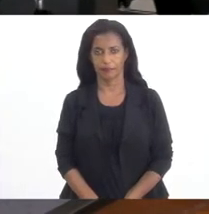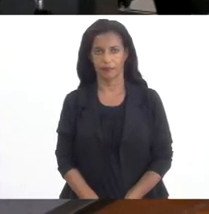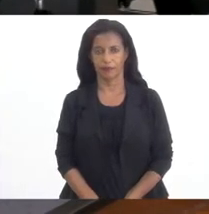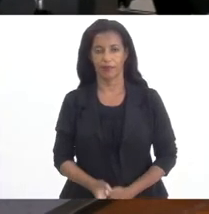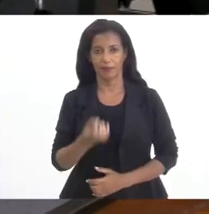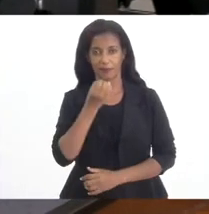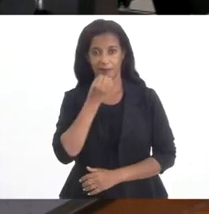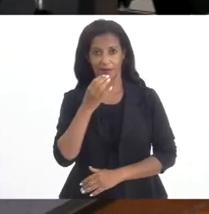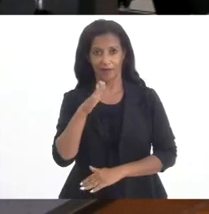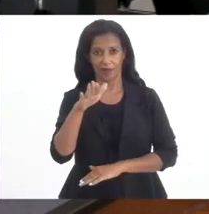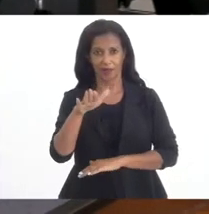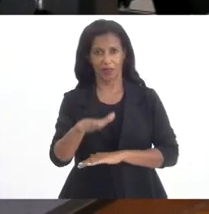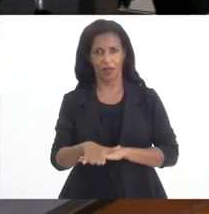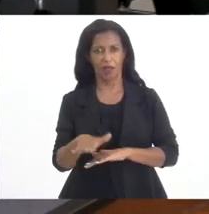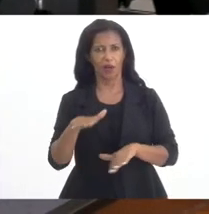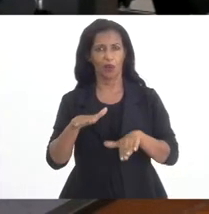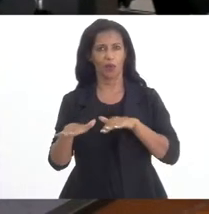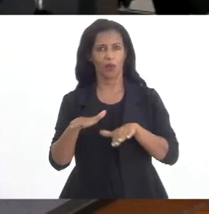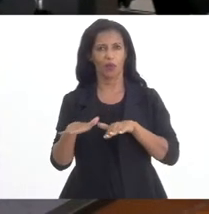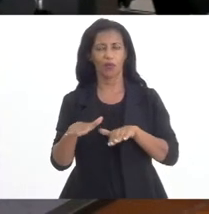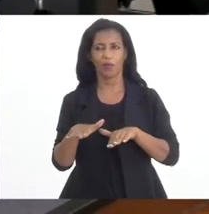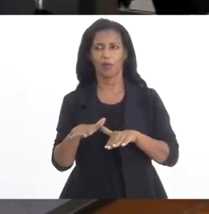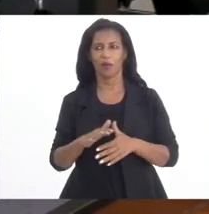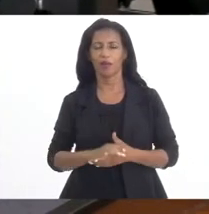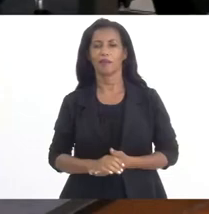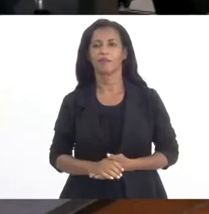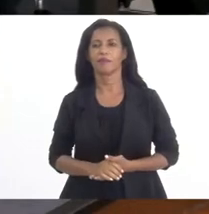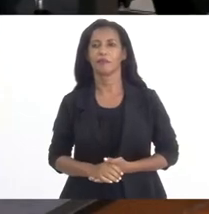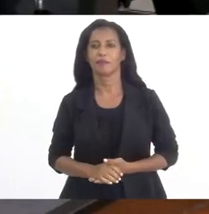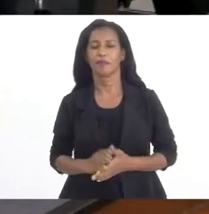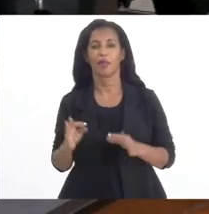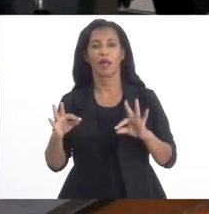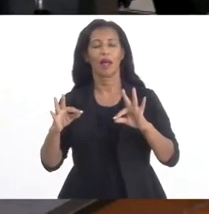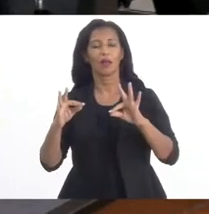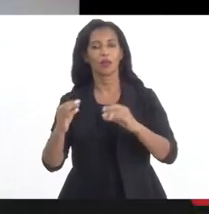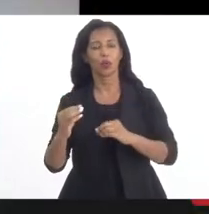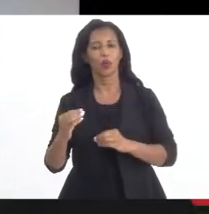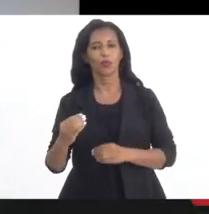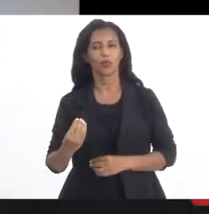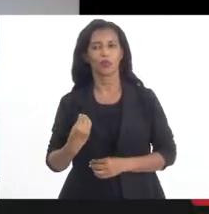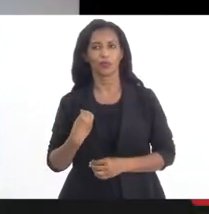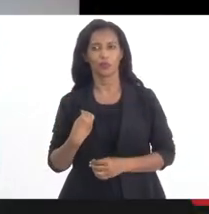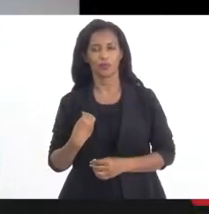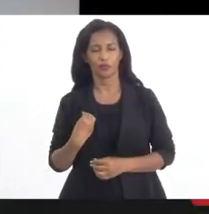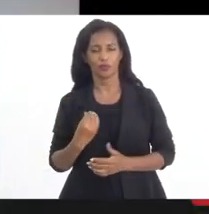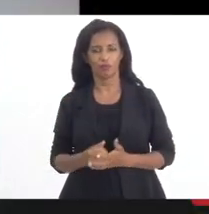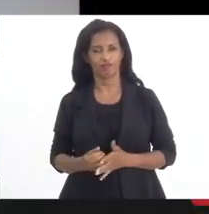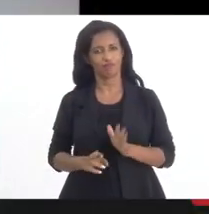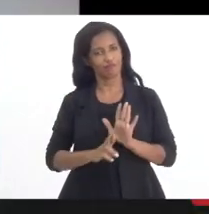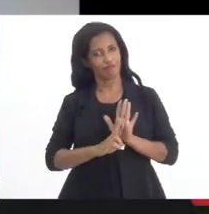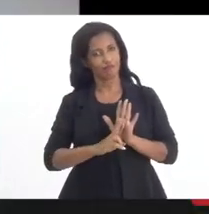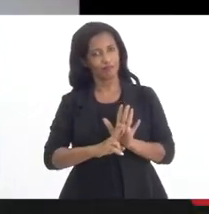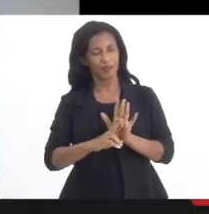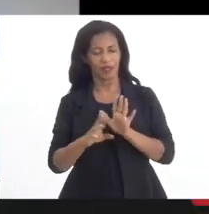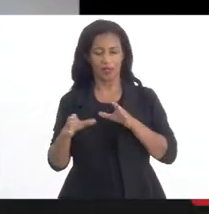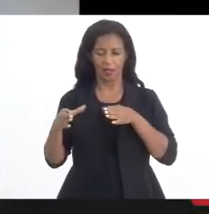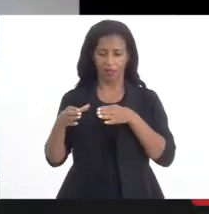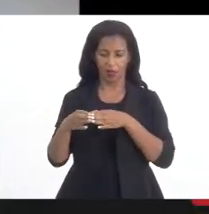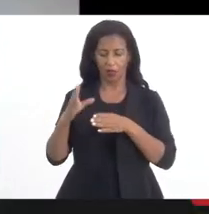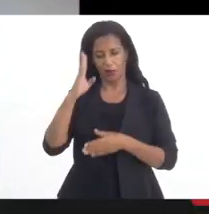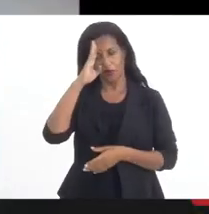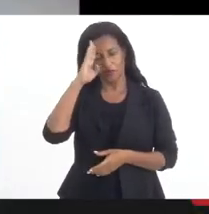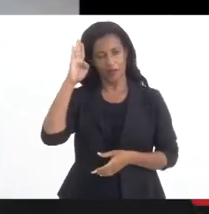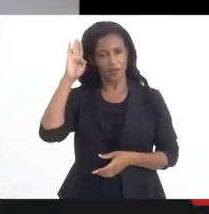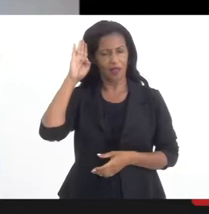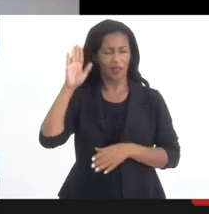Boa tarde. Movimento Territórios Diversos. Boa tarde a todos os presentes, Cultural. Senhores parlamentares, representantes da comunidade